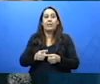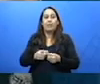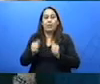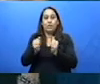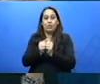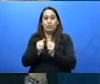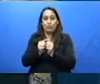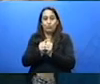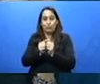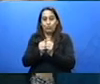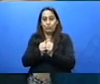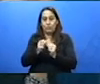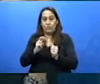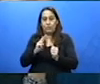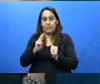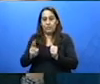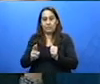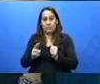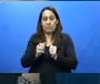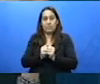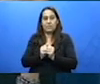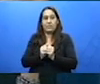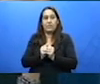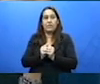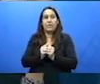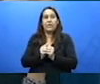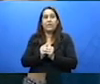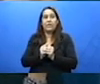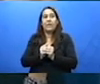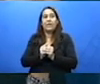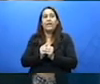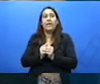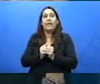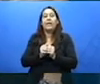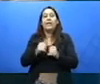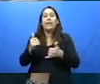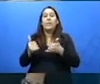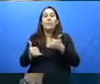junto, porque é uma resposta, ela